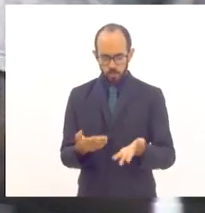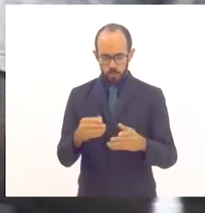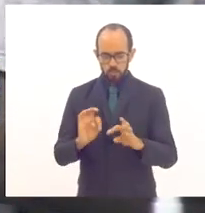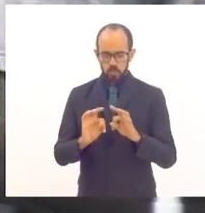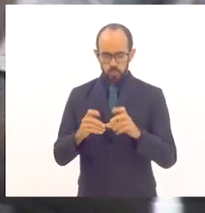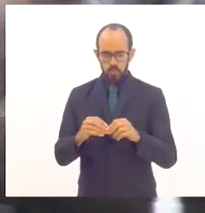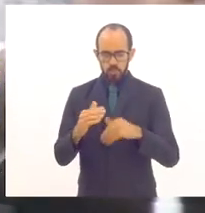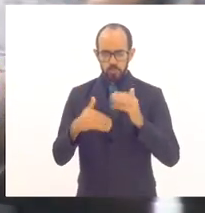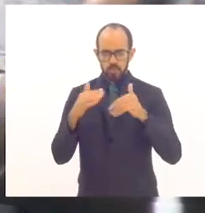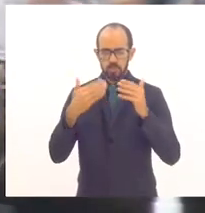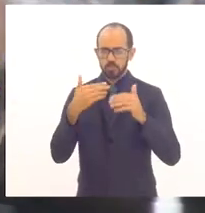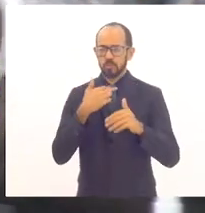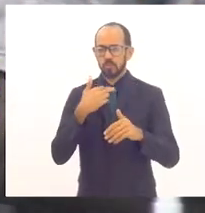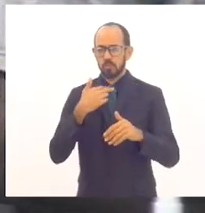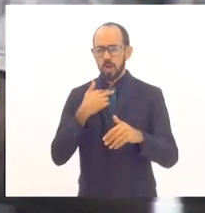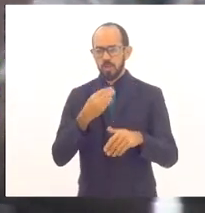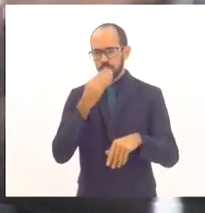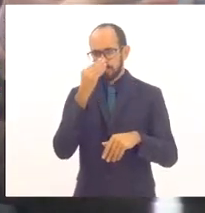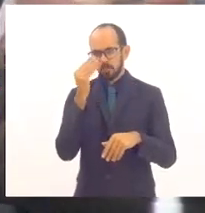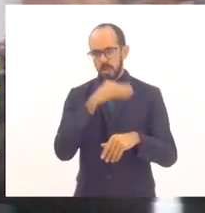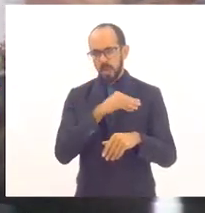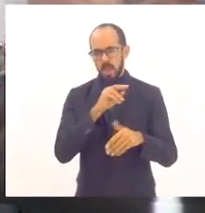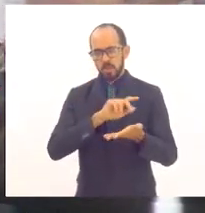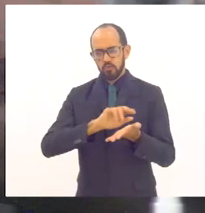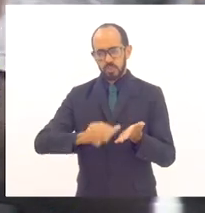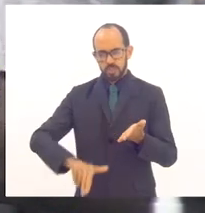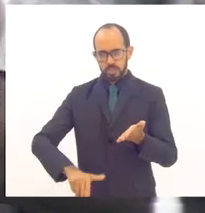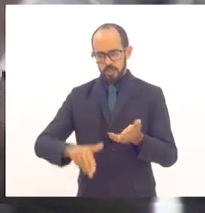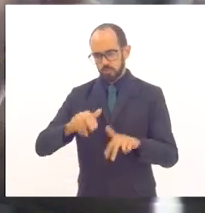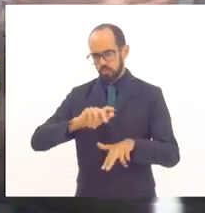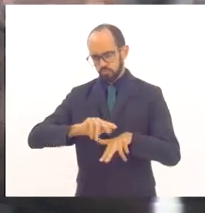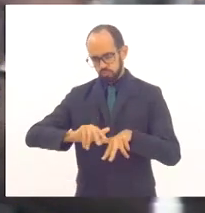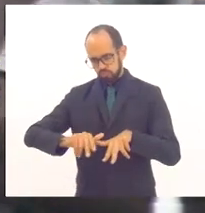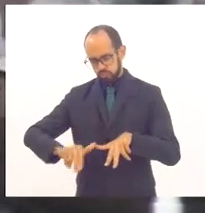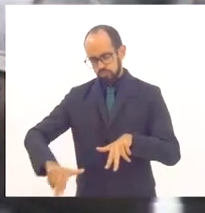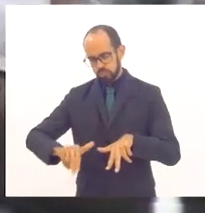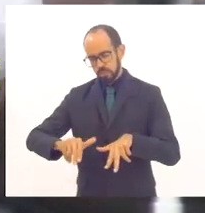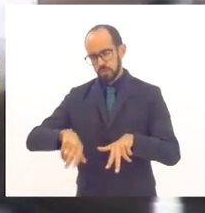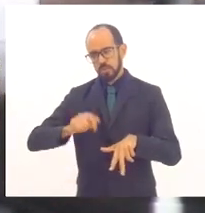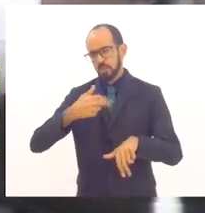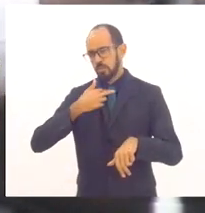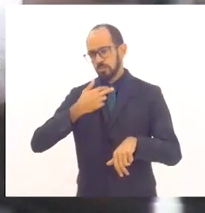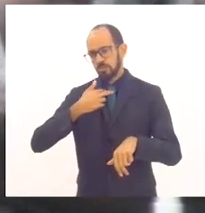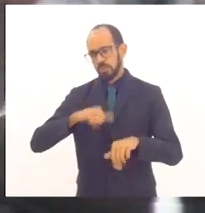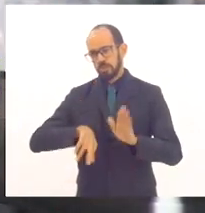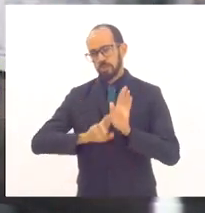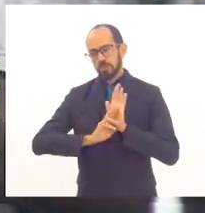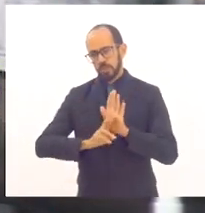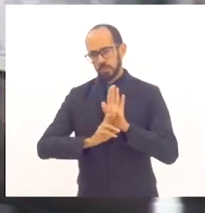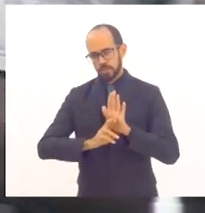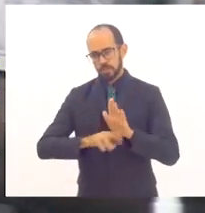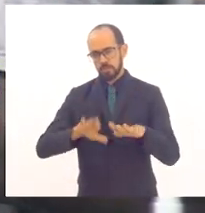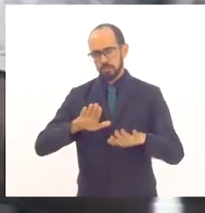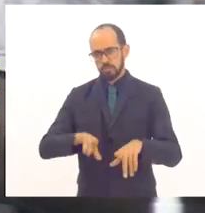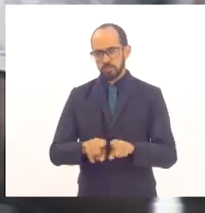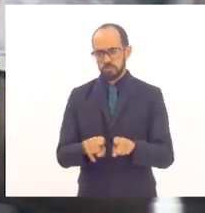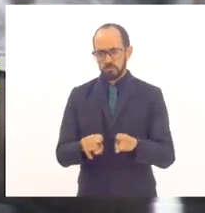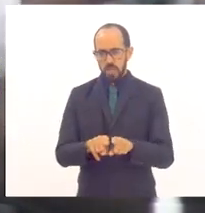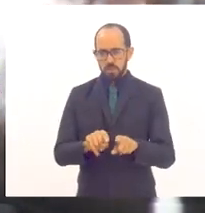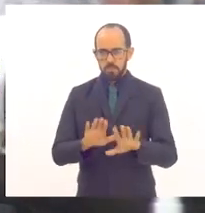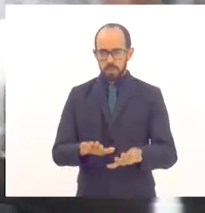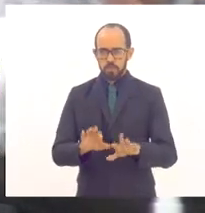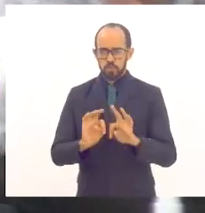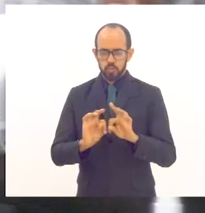pode atropelar a diversidade, não pode atropelar a representação. Mas tudo aquilo que